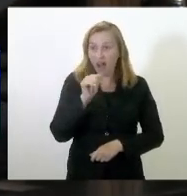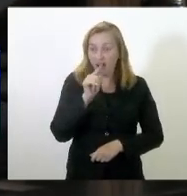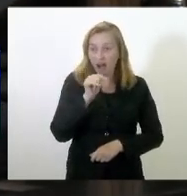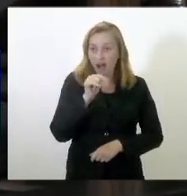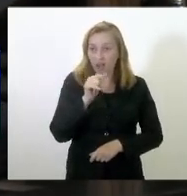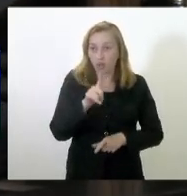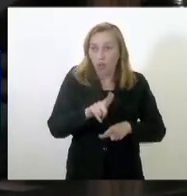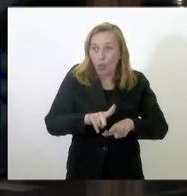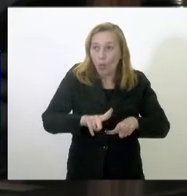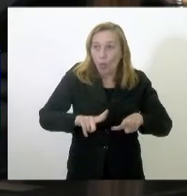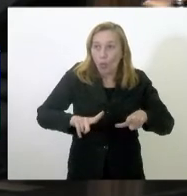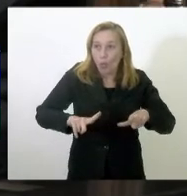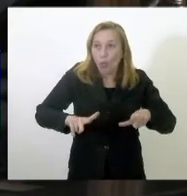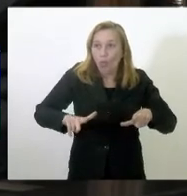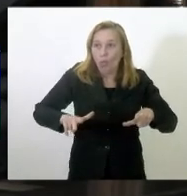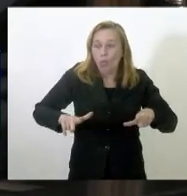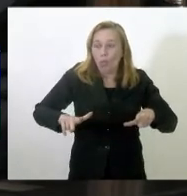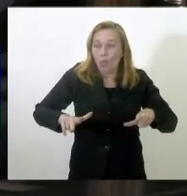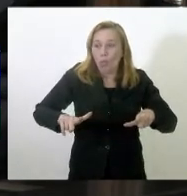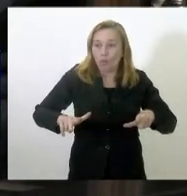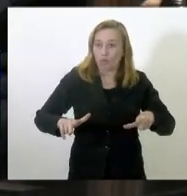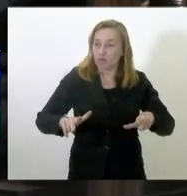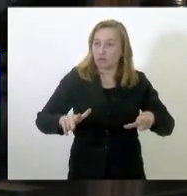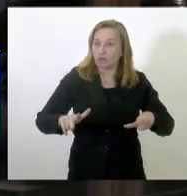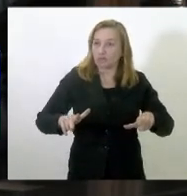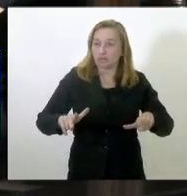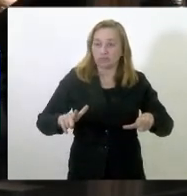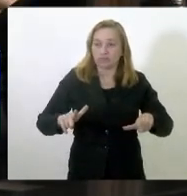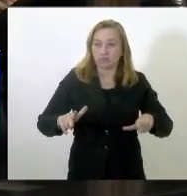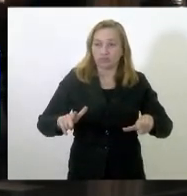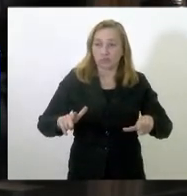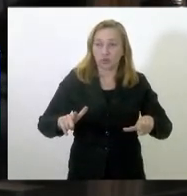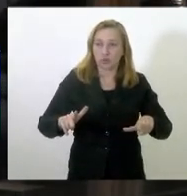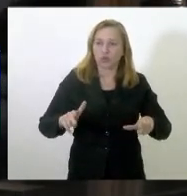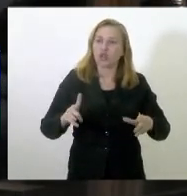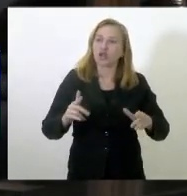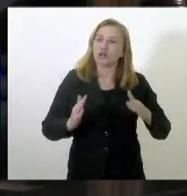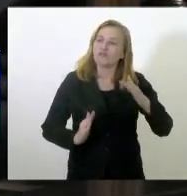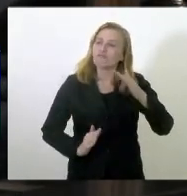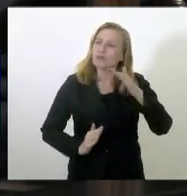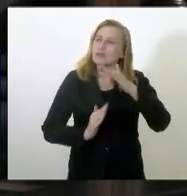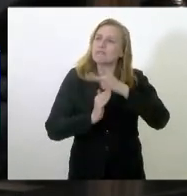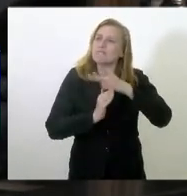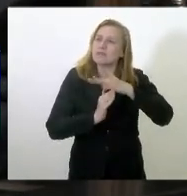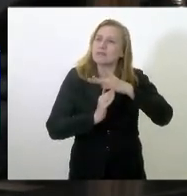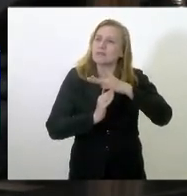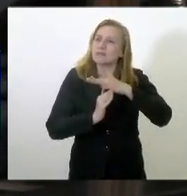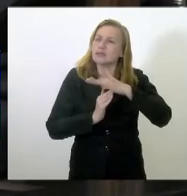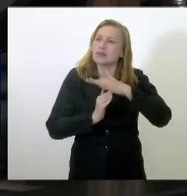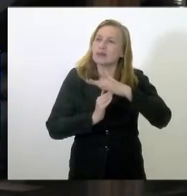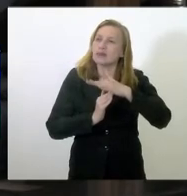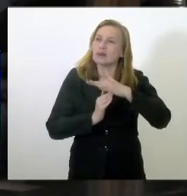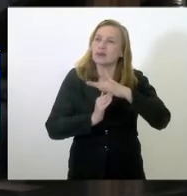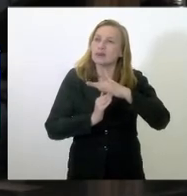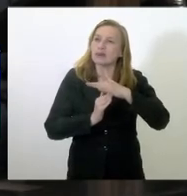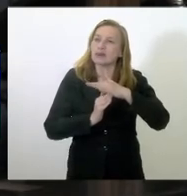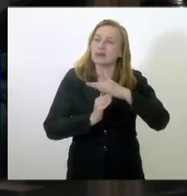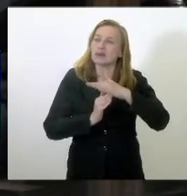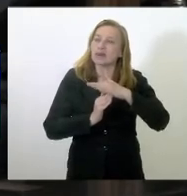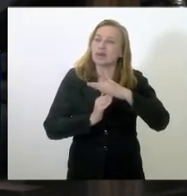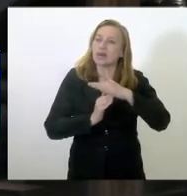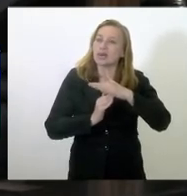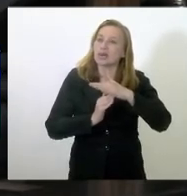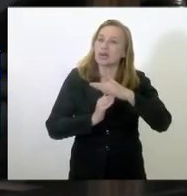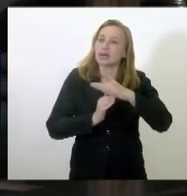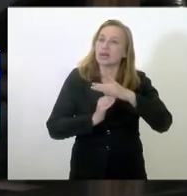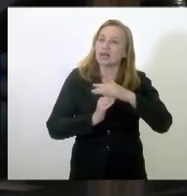ficando estressado em busca de água. Quando ele chega no limite do estresse, ele se abre em flor.